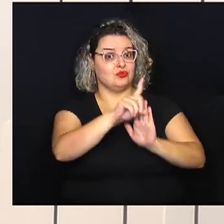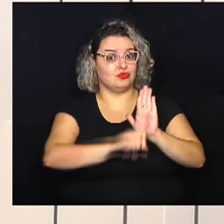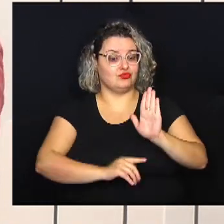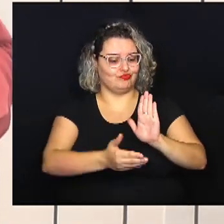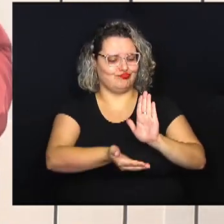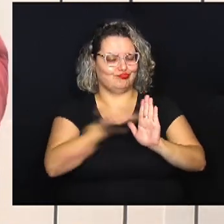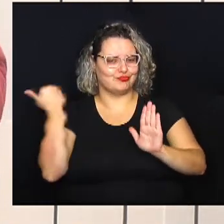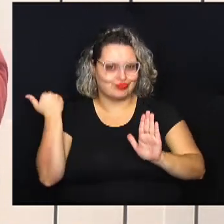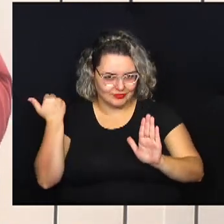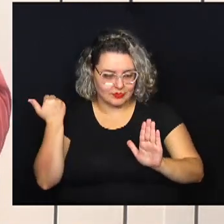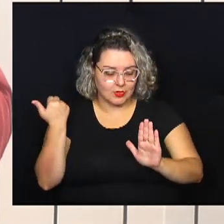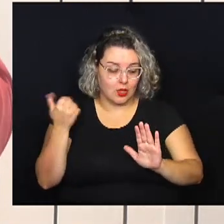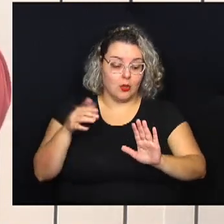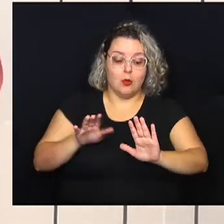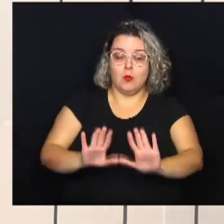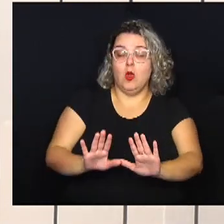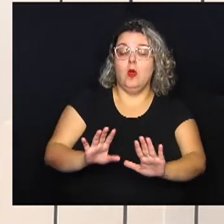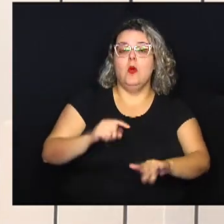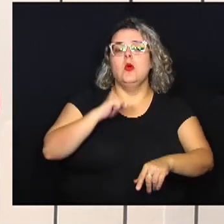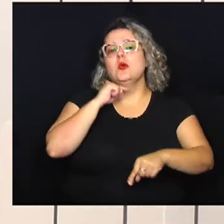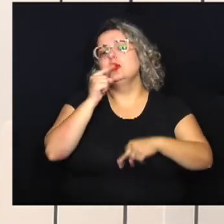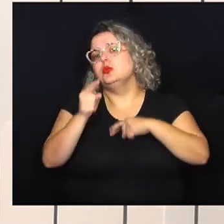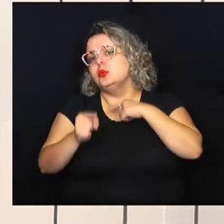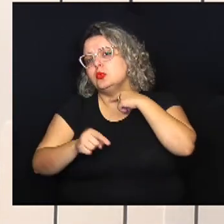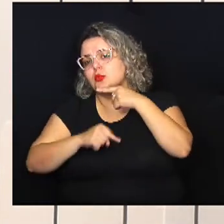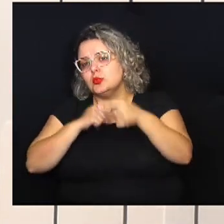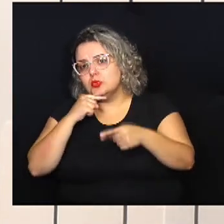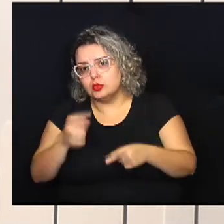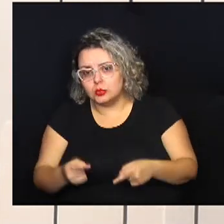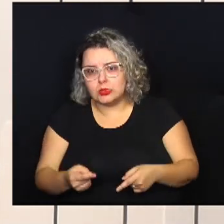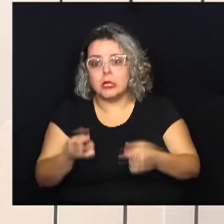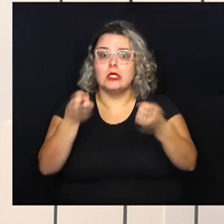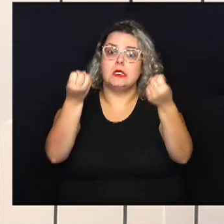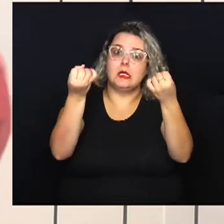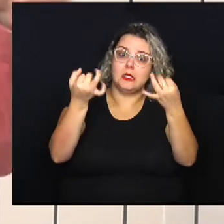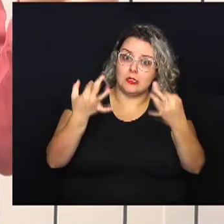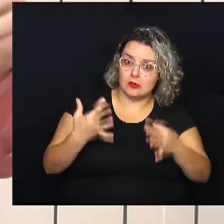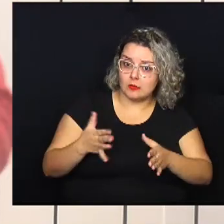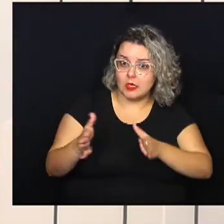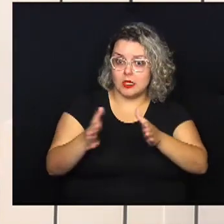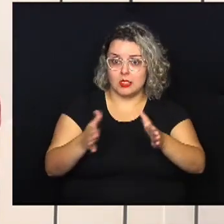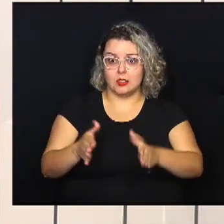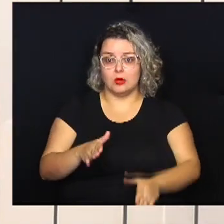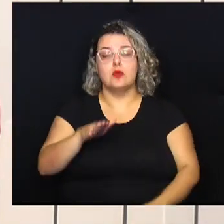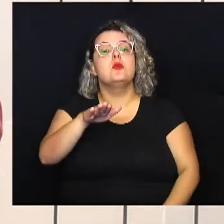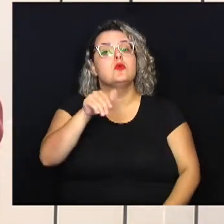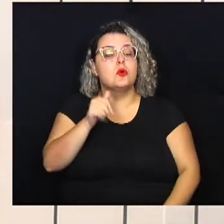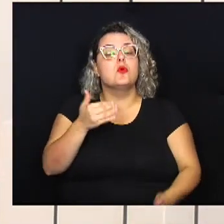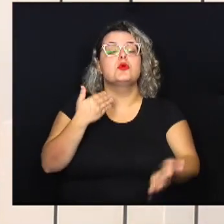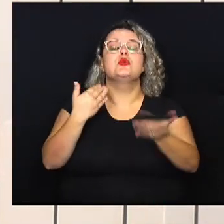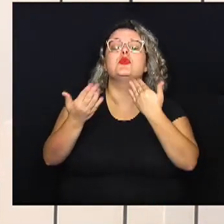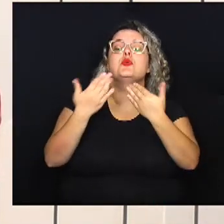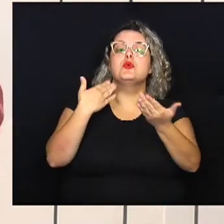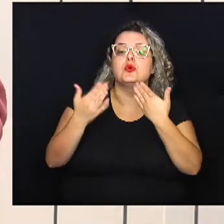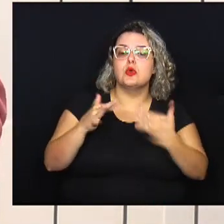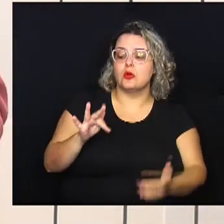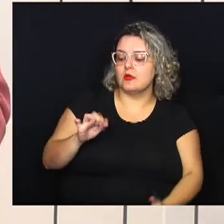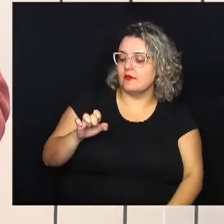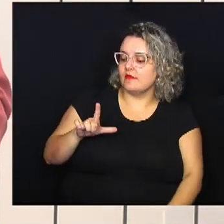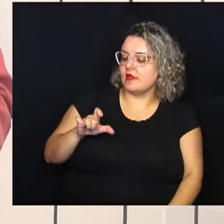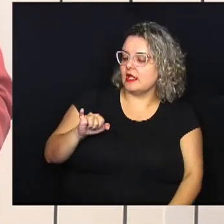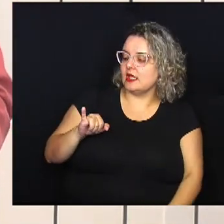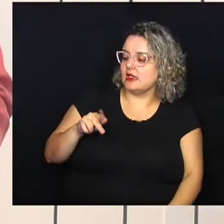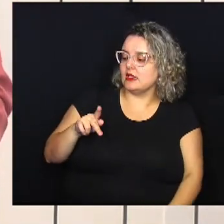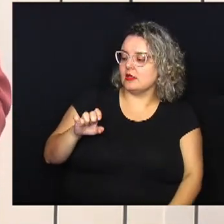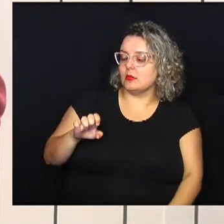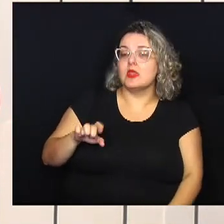violado. Bom, para nos tirar dúvidas, nos explicar esta situação, eu converso agora com o Felipe Monteiro